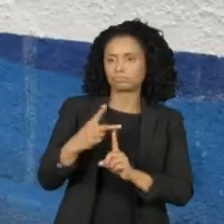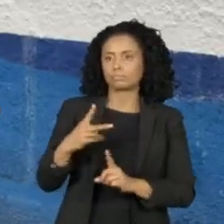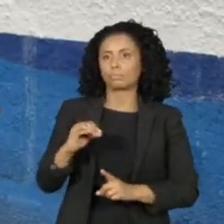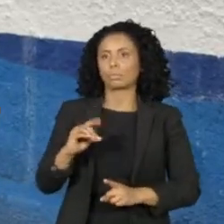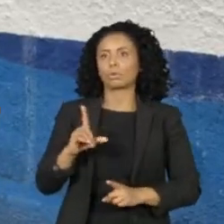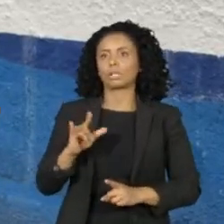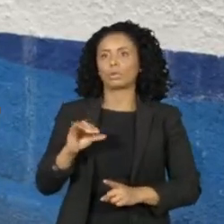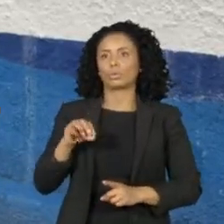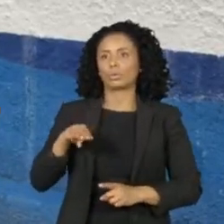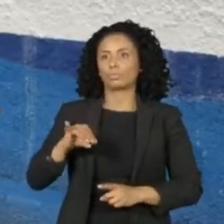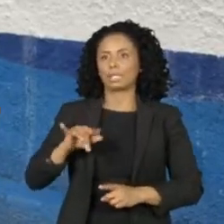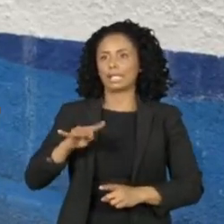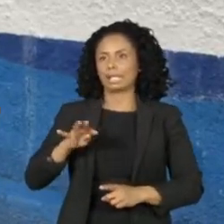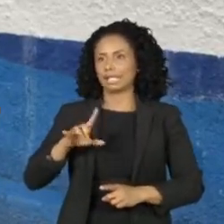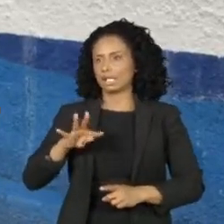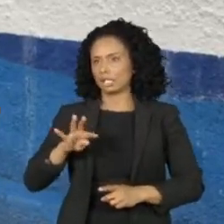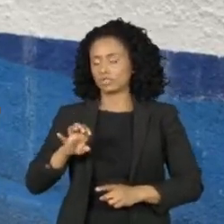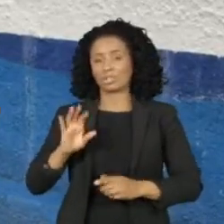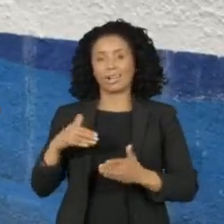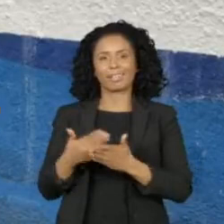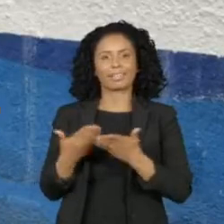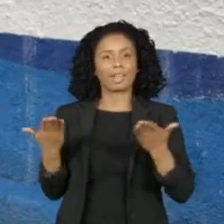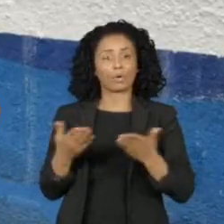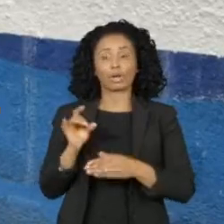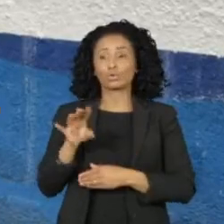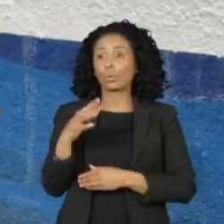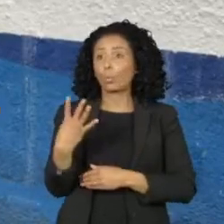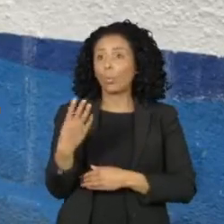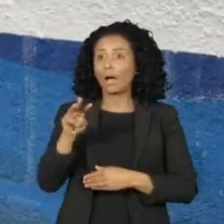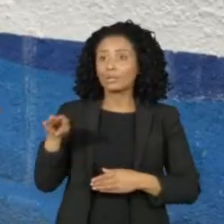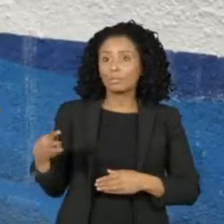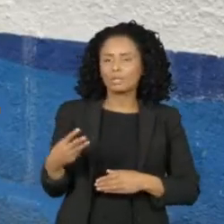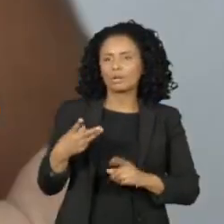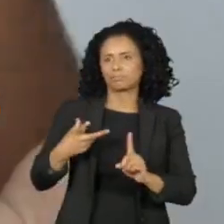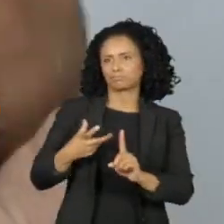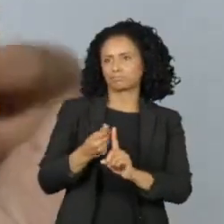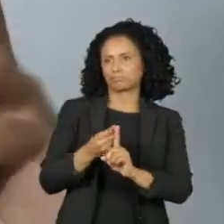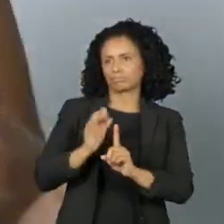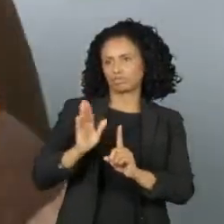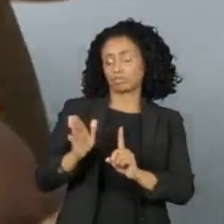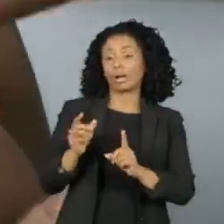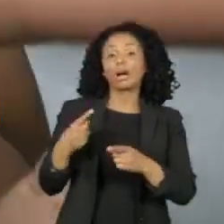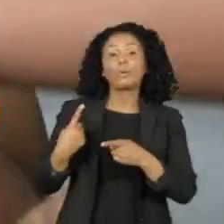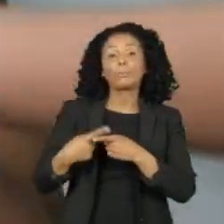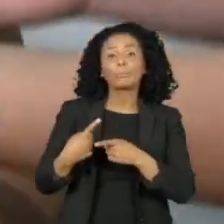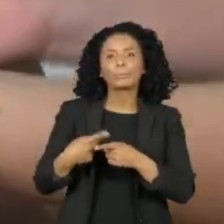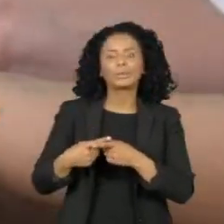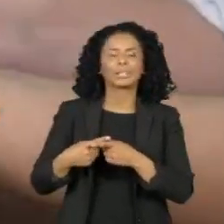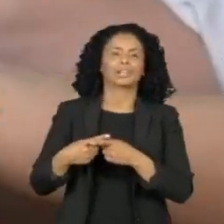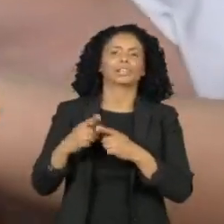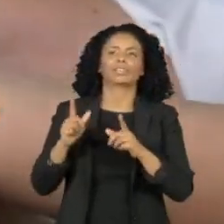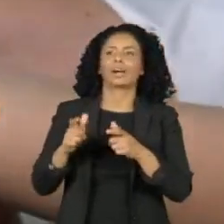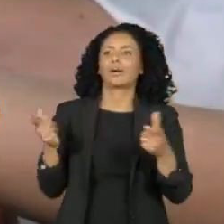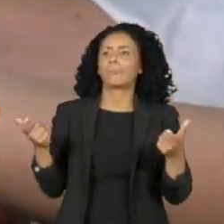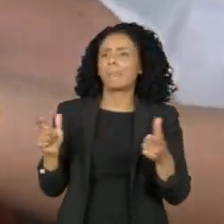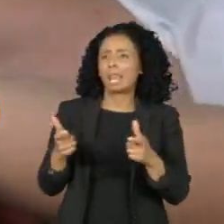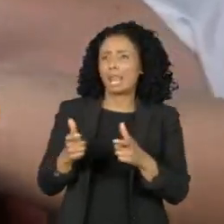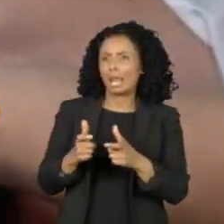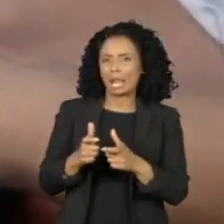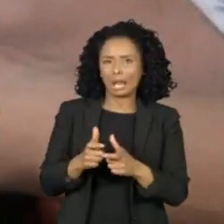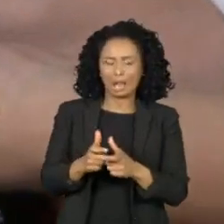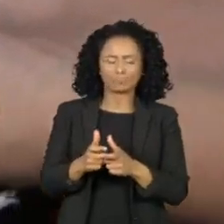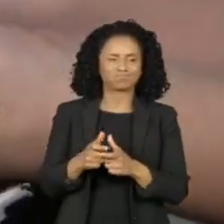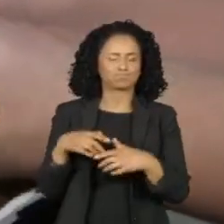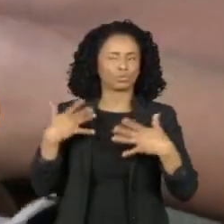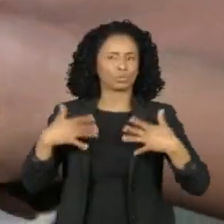contra a poliomielite, mas até o momento apenas 4 milhões se imunizaram. Por conta da baixa adesão, o Ministério da Saúde